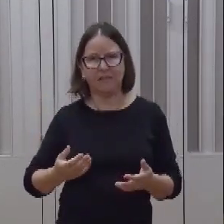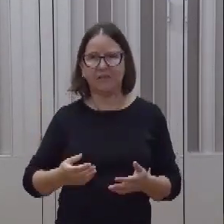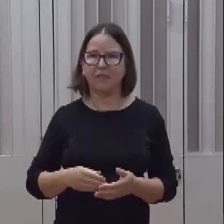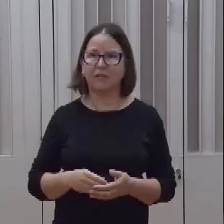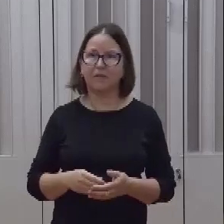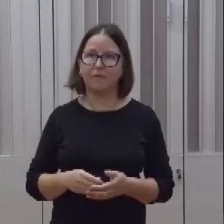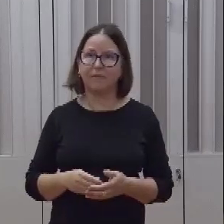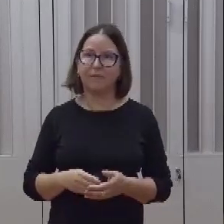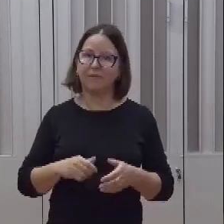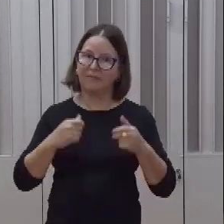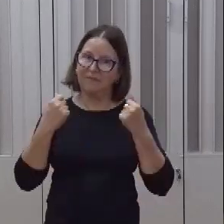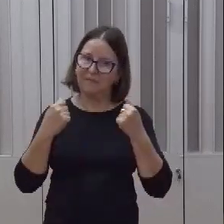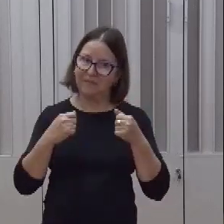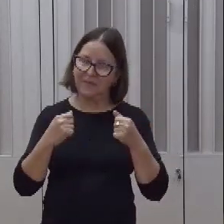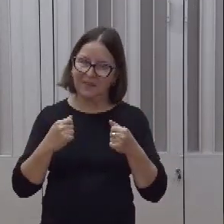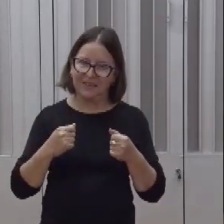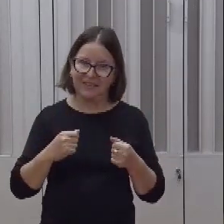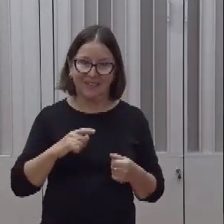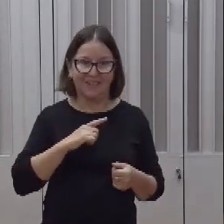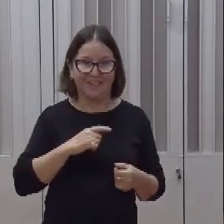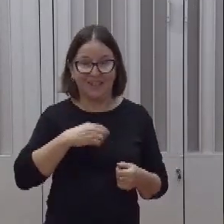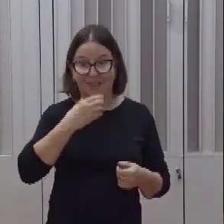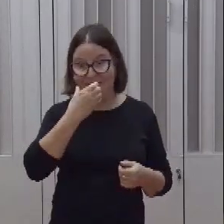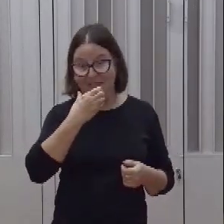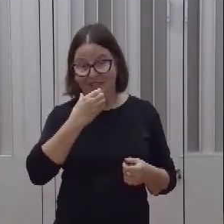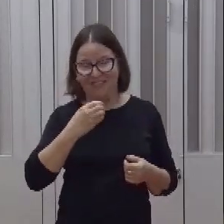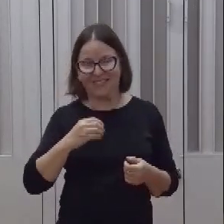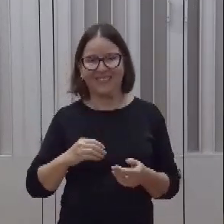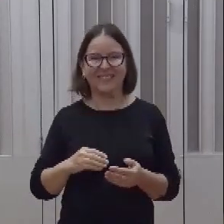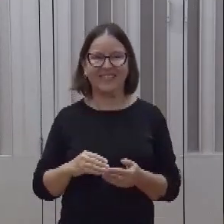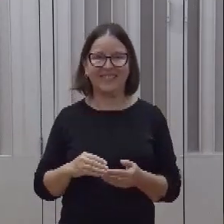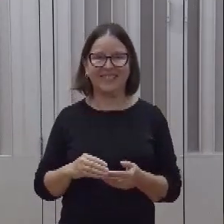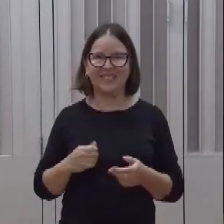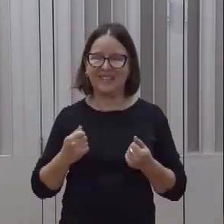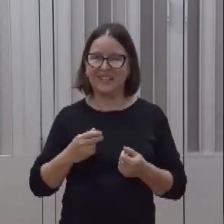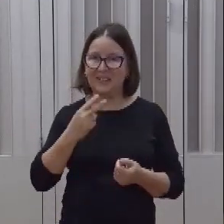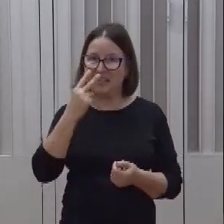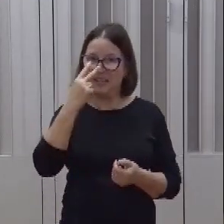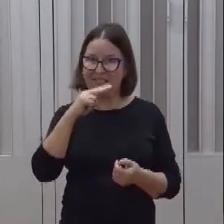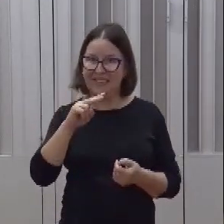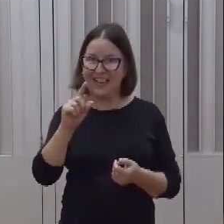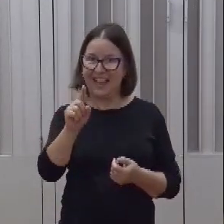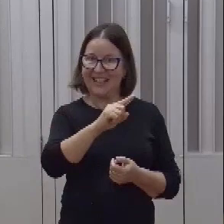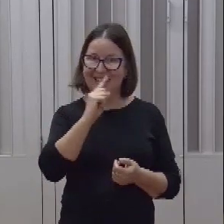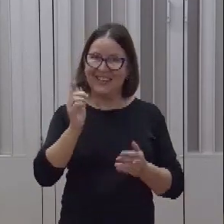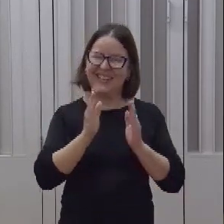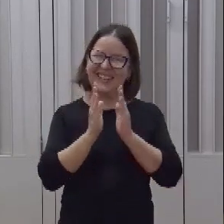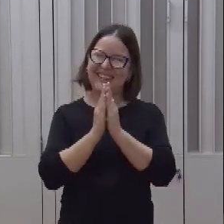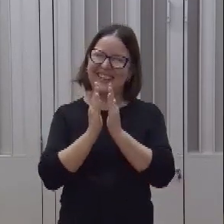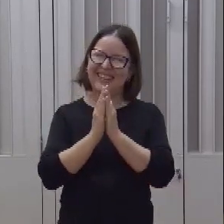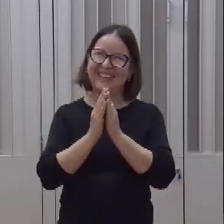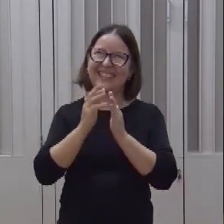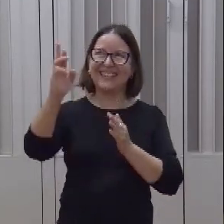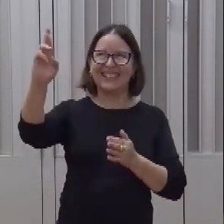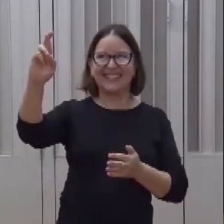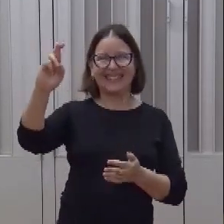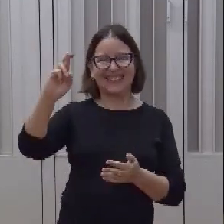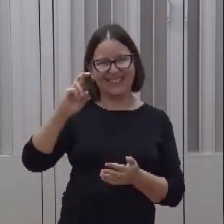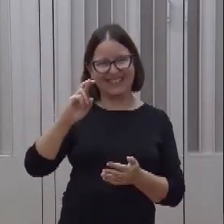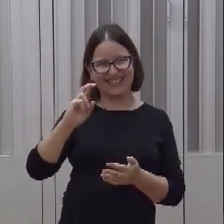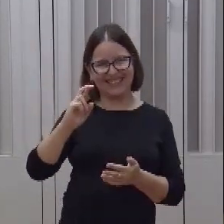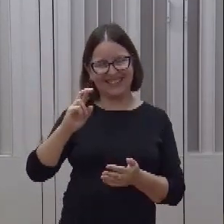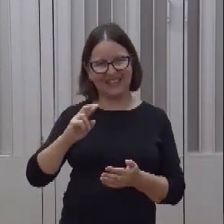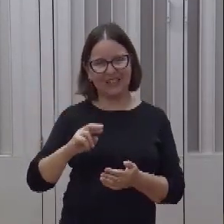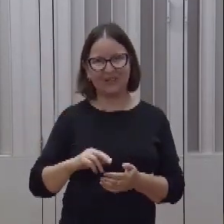Nós precisamos ser fecundos e nós precisamos ver as nossas orações sendo atendidas.